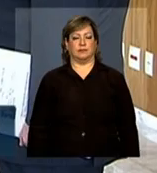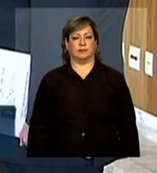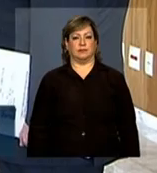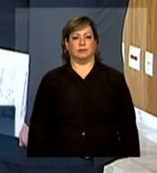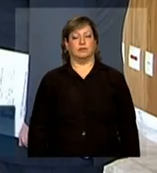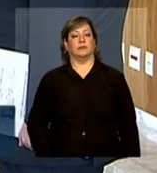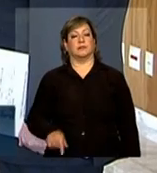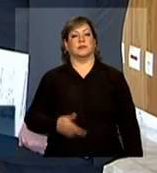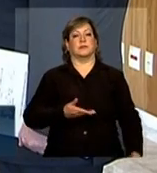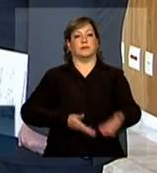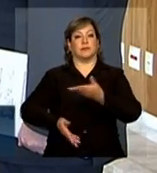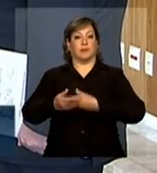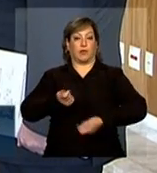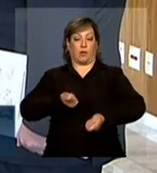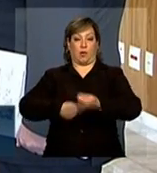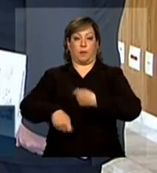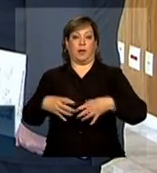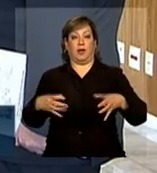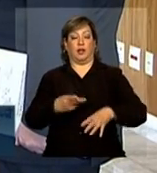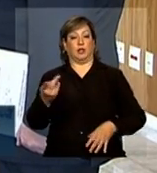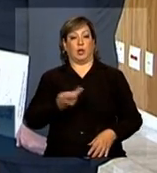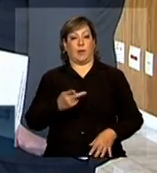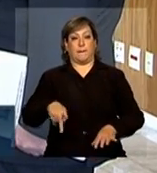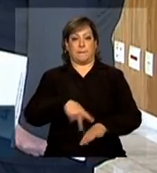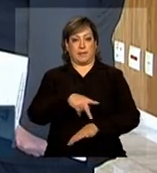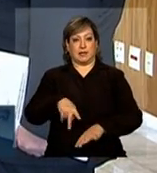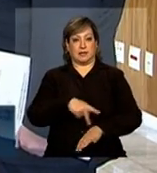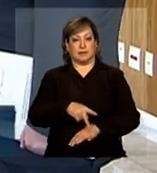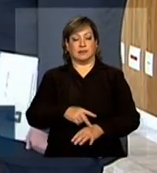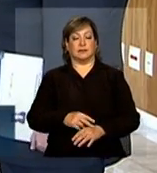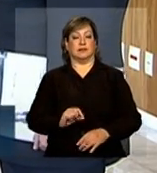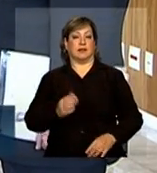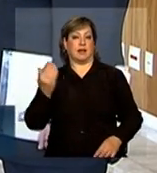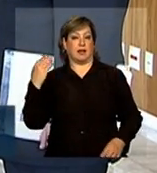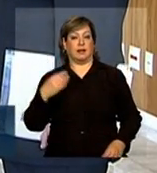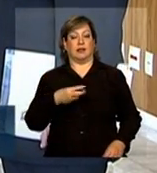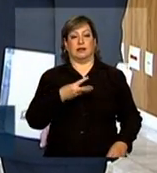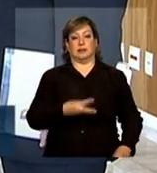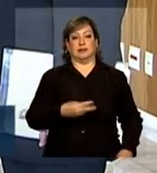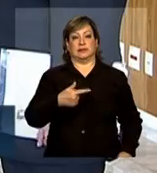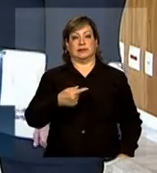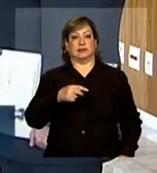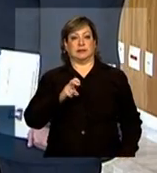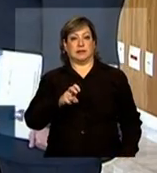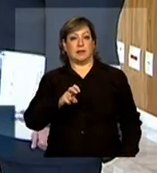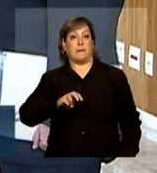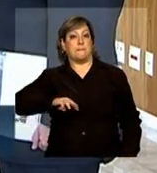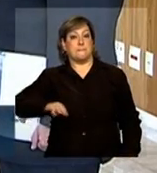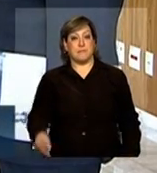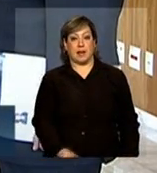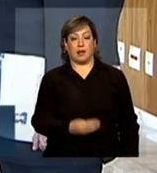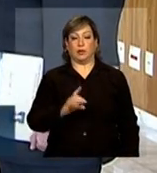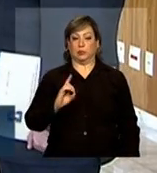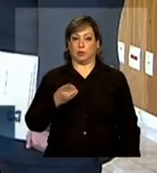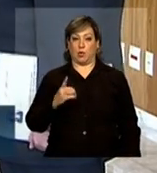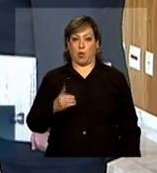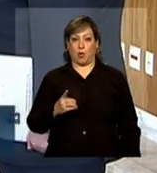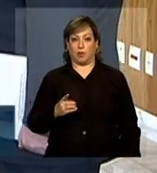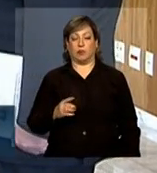O intercâmbio comercial entre os dois países passou de 375 milhões de